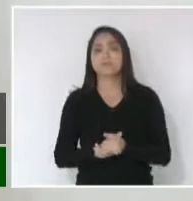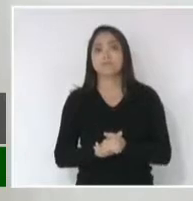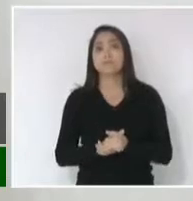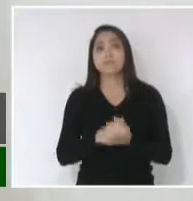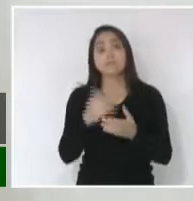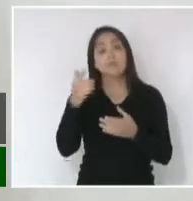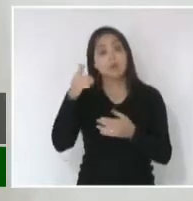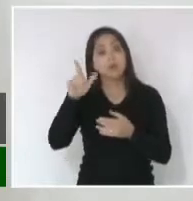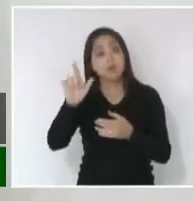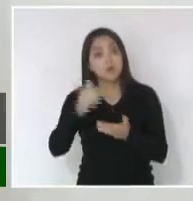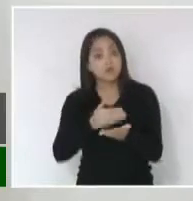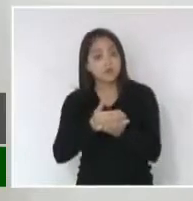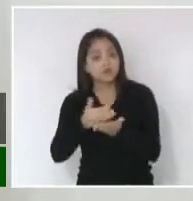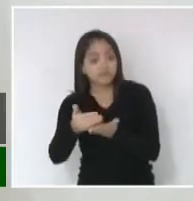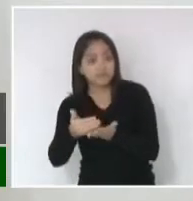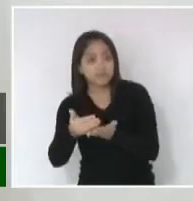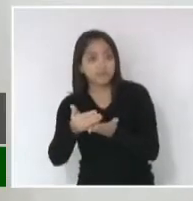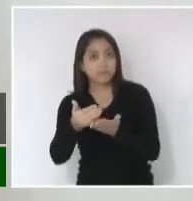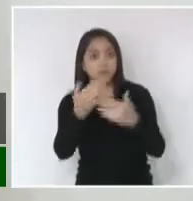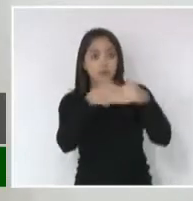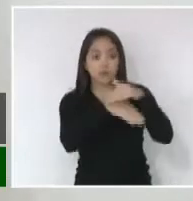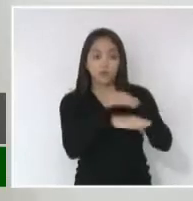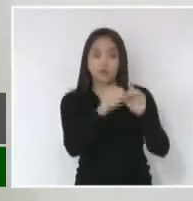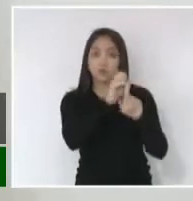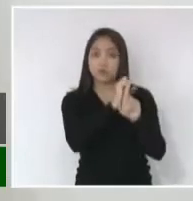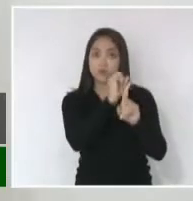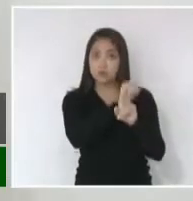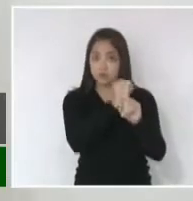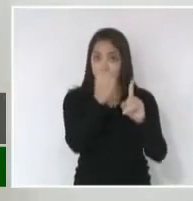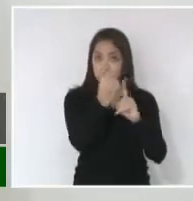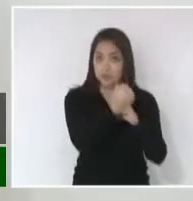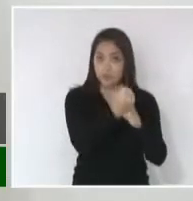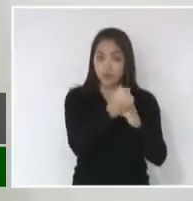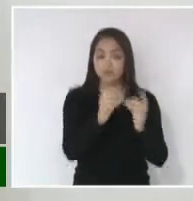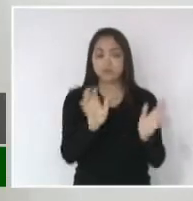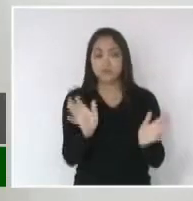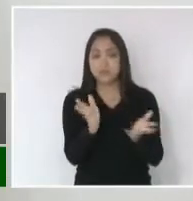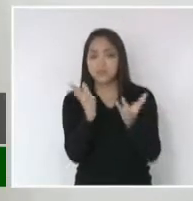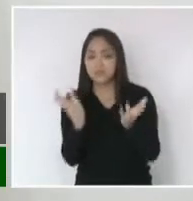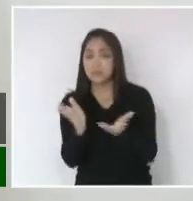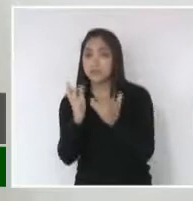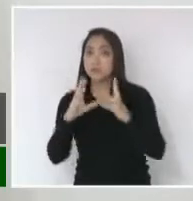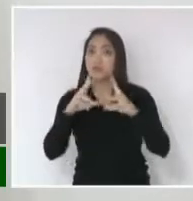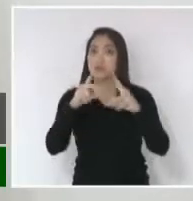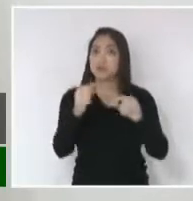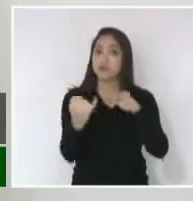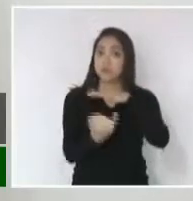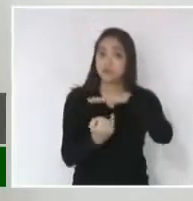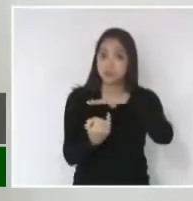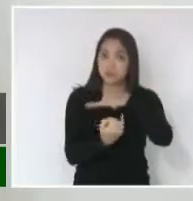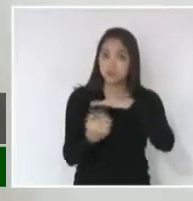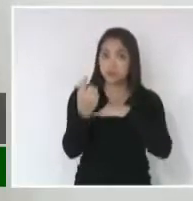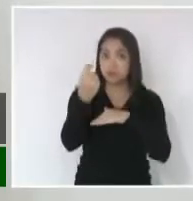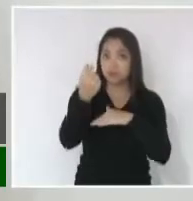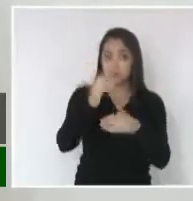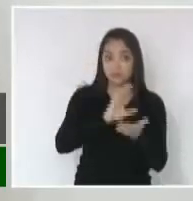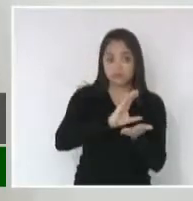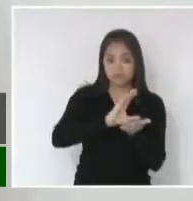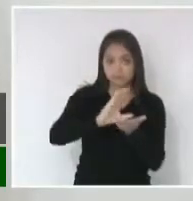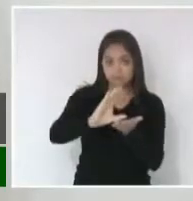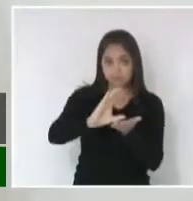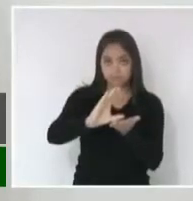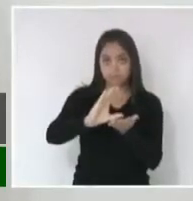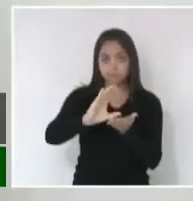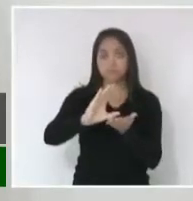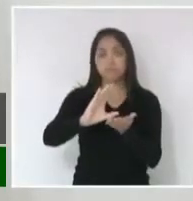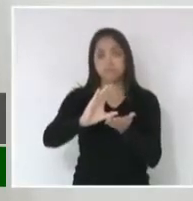outra grande iniciativa é o Fundo Social, que estimula as indústrias a destinar recursos